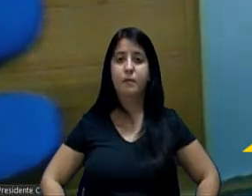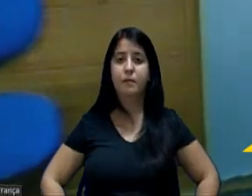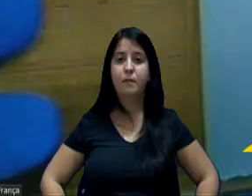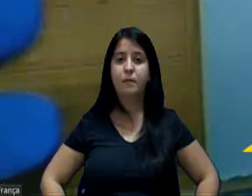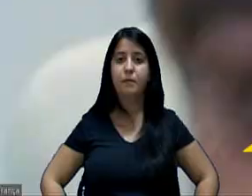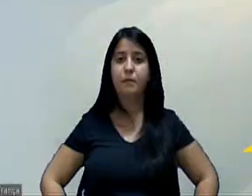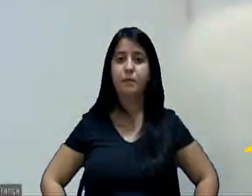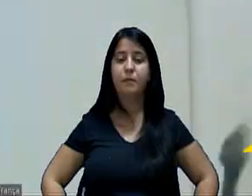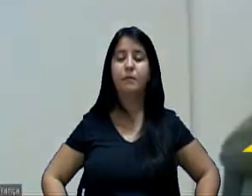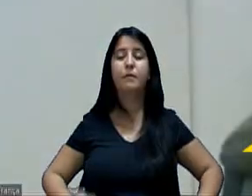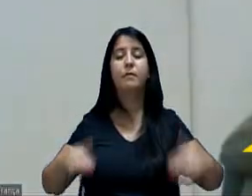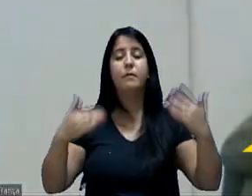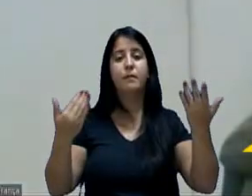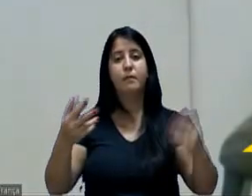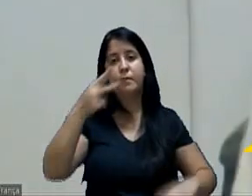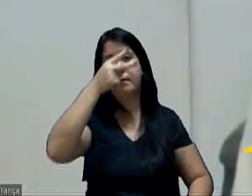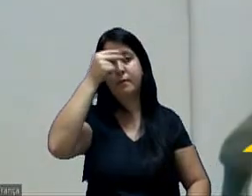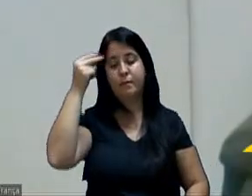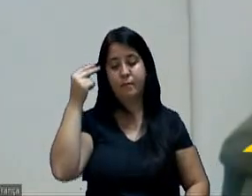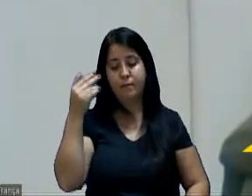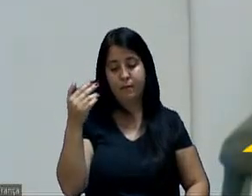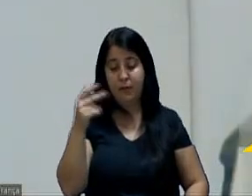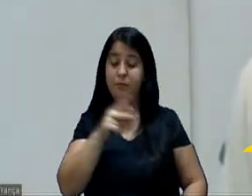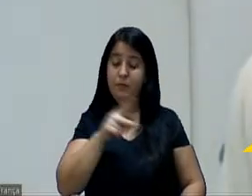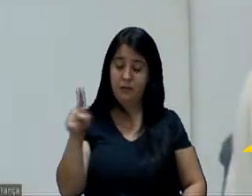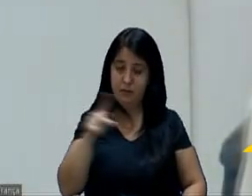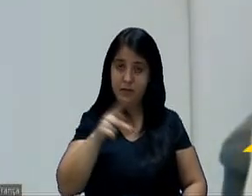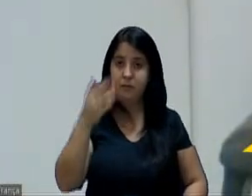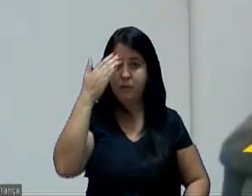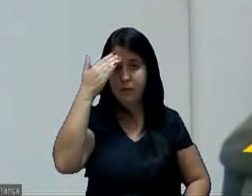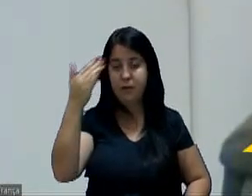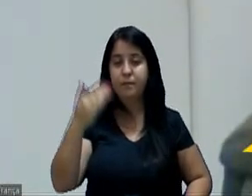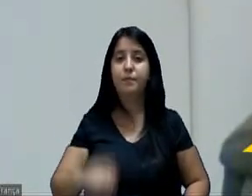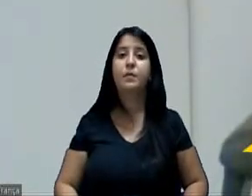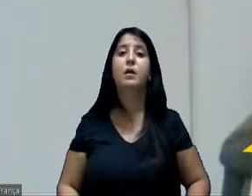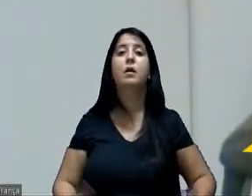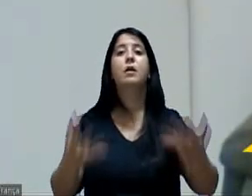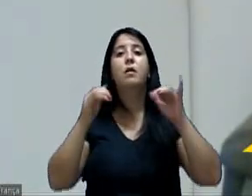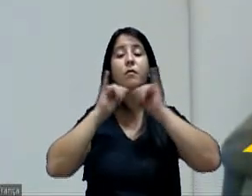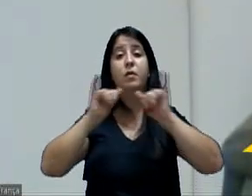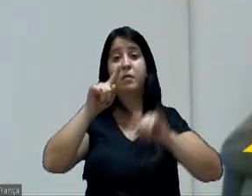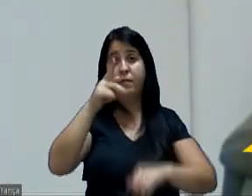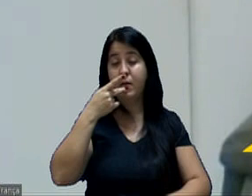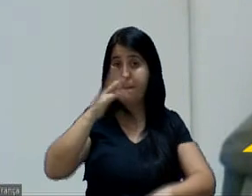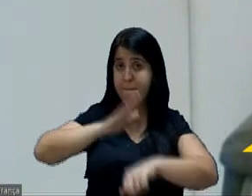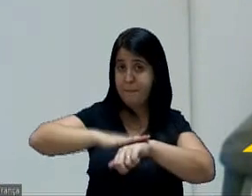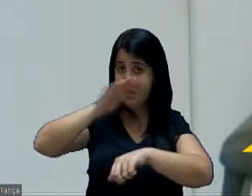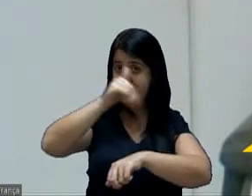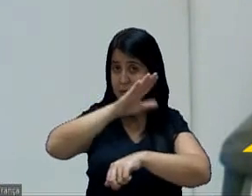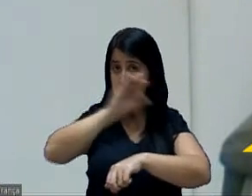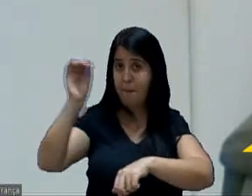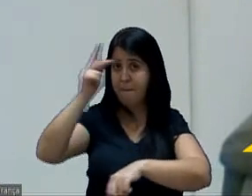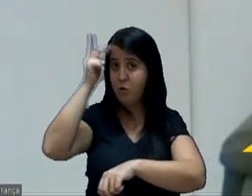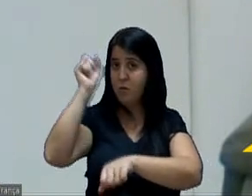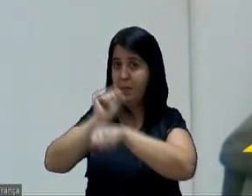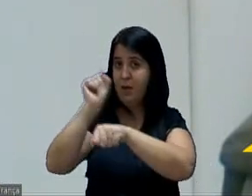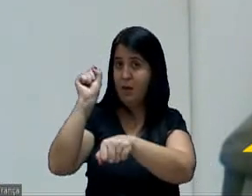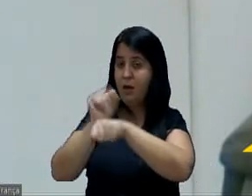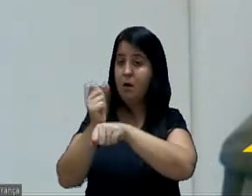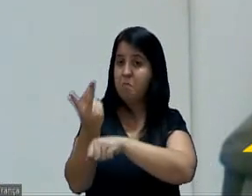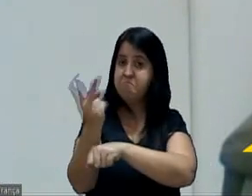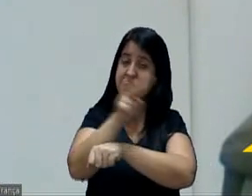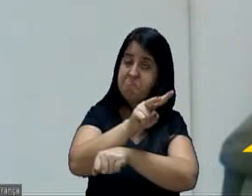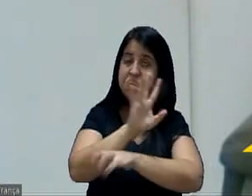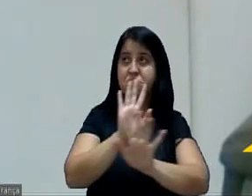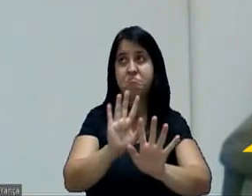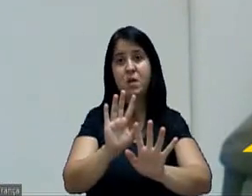Bom, senhor presidente, obrigado, Fausto. Eu só queria, quando Vossa Excelência fala que tem mais de 100 pessoas aguardando a transferência, também nós